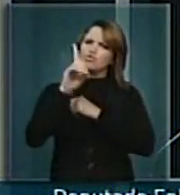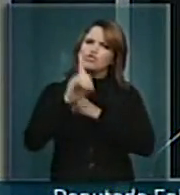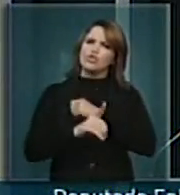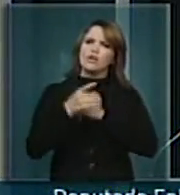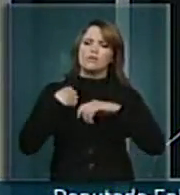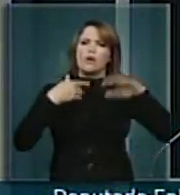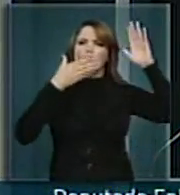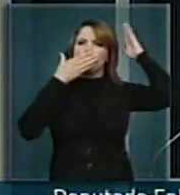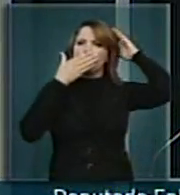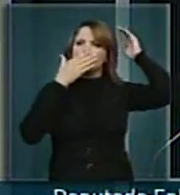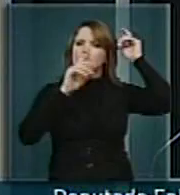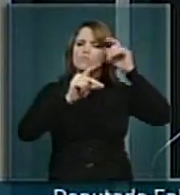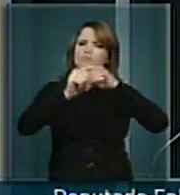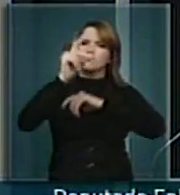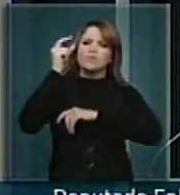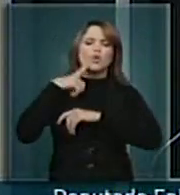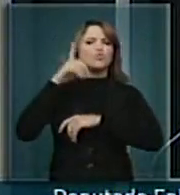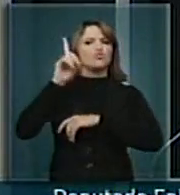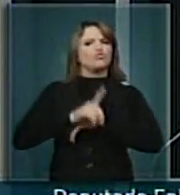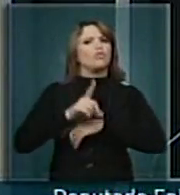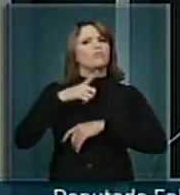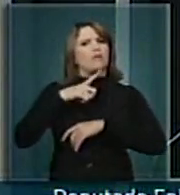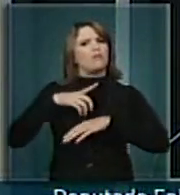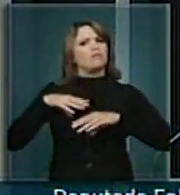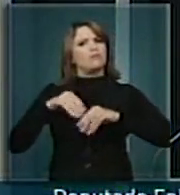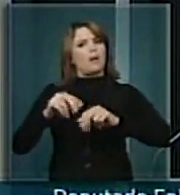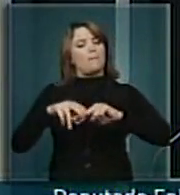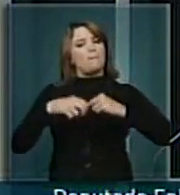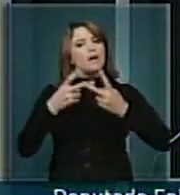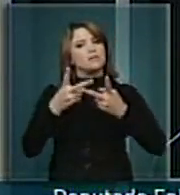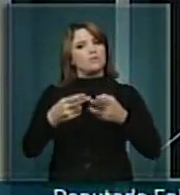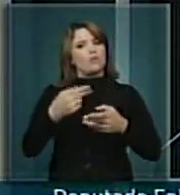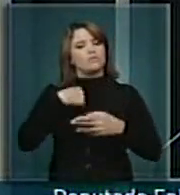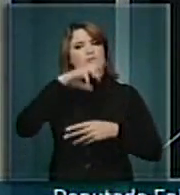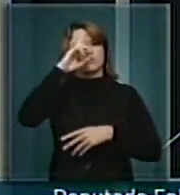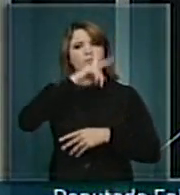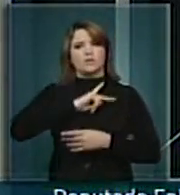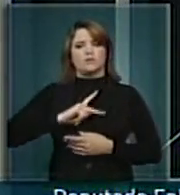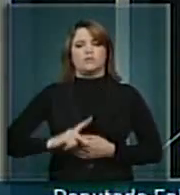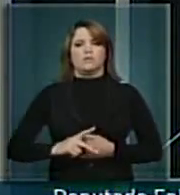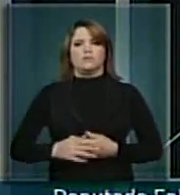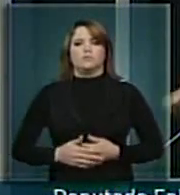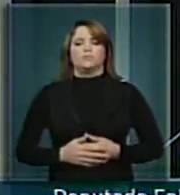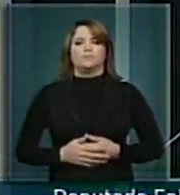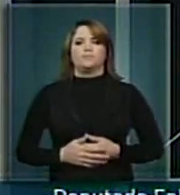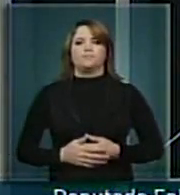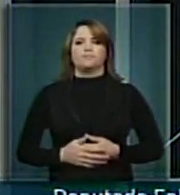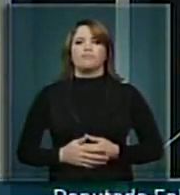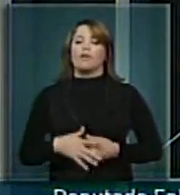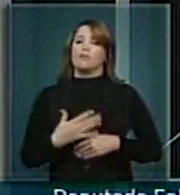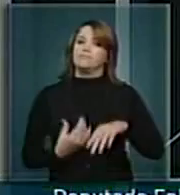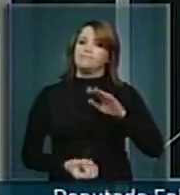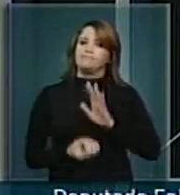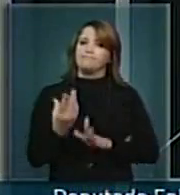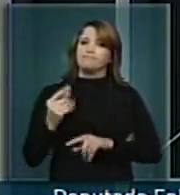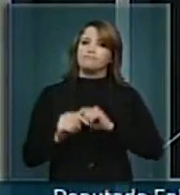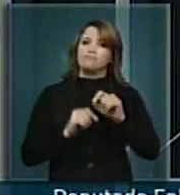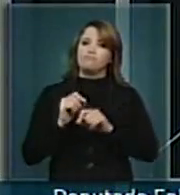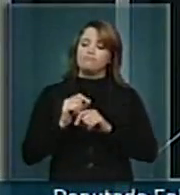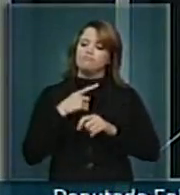direito sagrado e ancestral à terra, mas ao mesmo tempo, senhor presidente Inocêncio Oliveira, instaurar